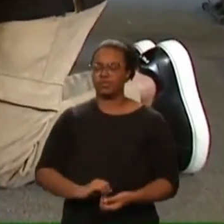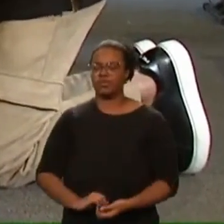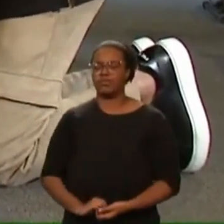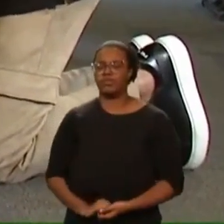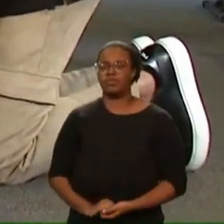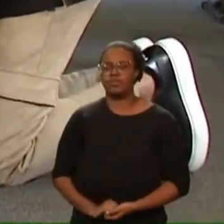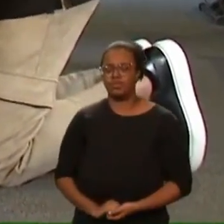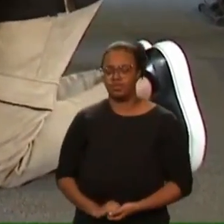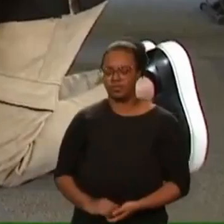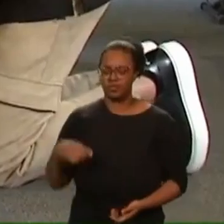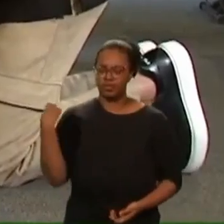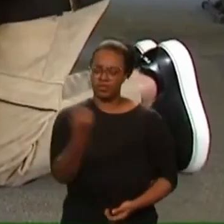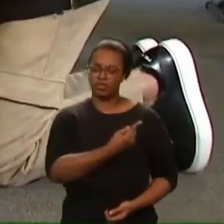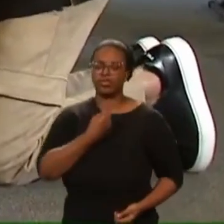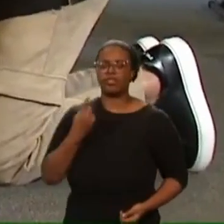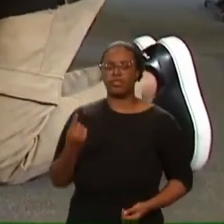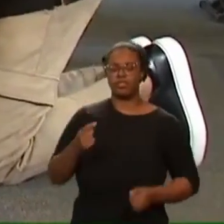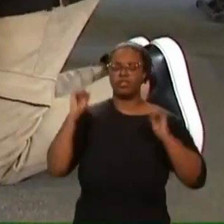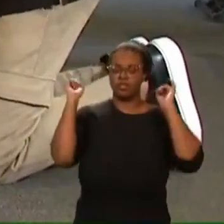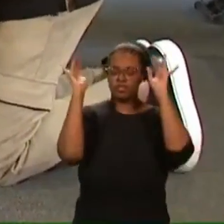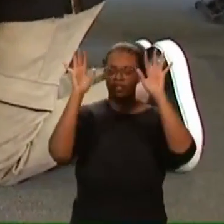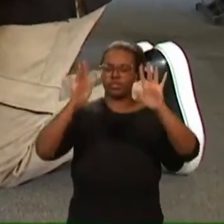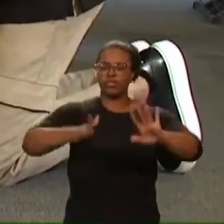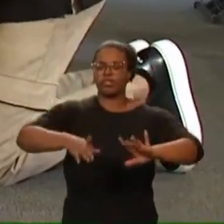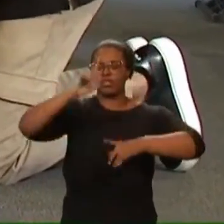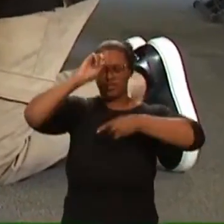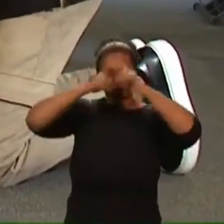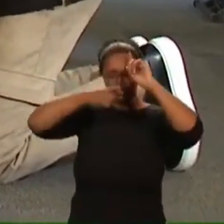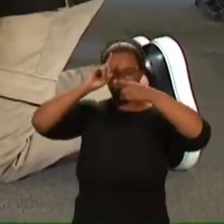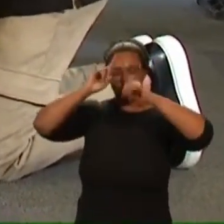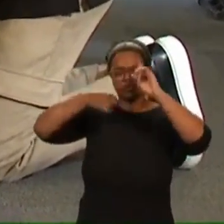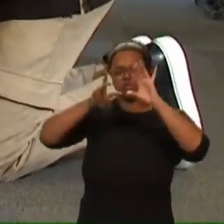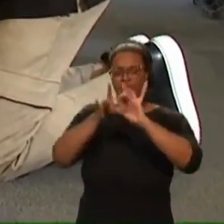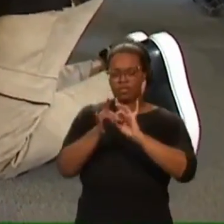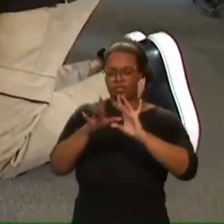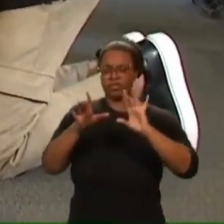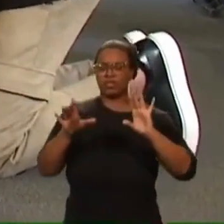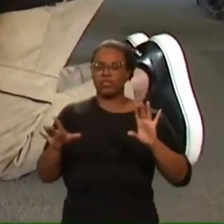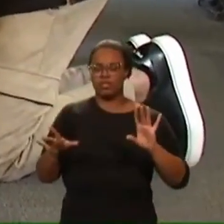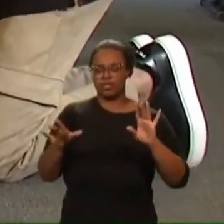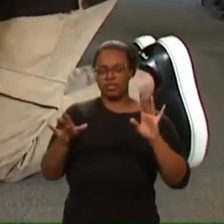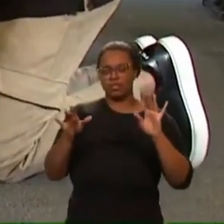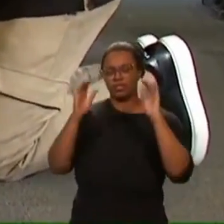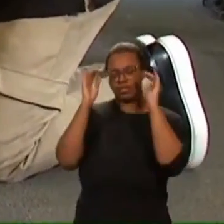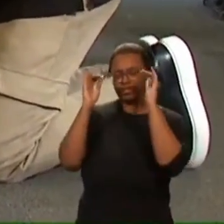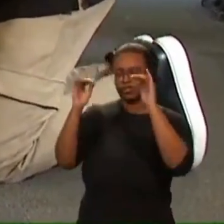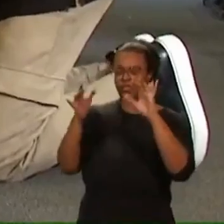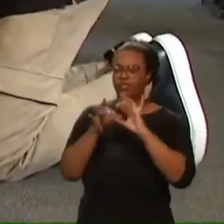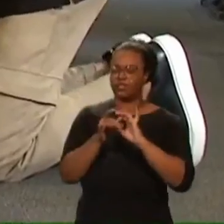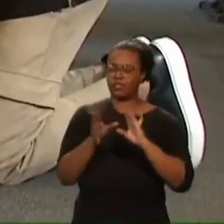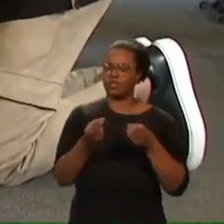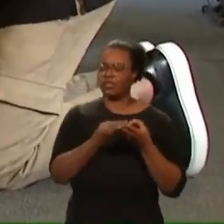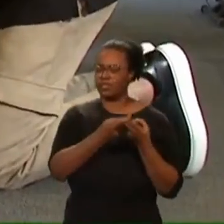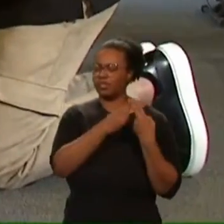mundo nós assim abençoamos ordenamos autorizamos reconhecemos liberamos pai pela